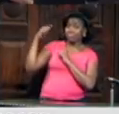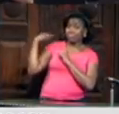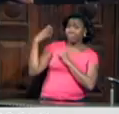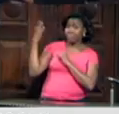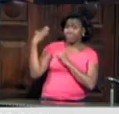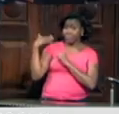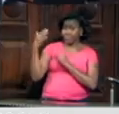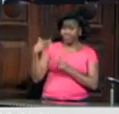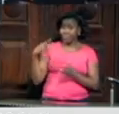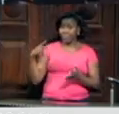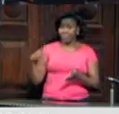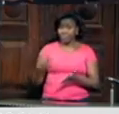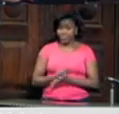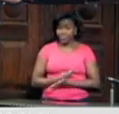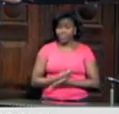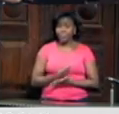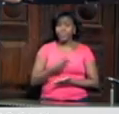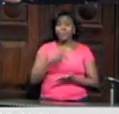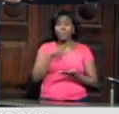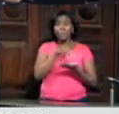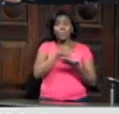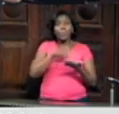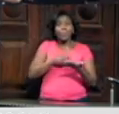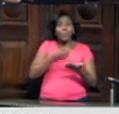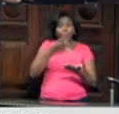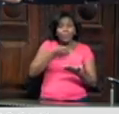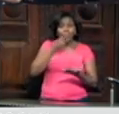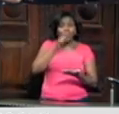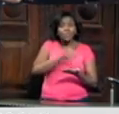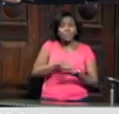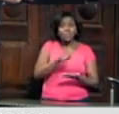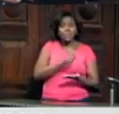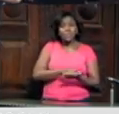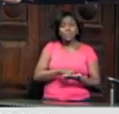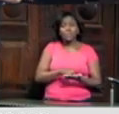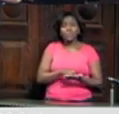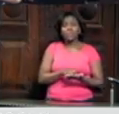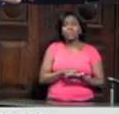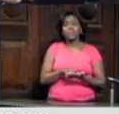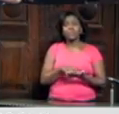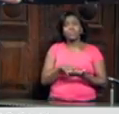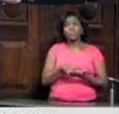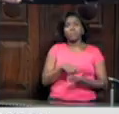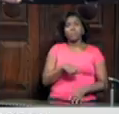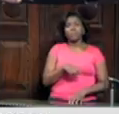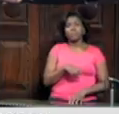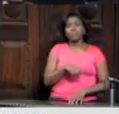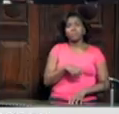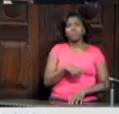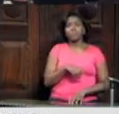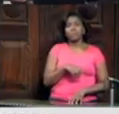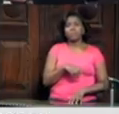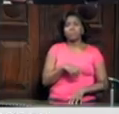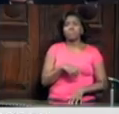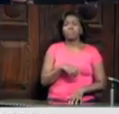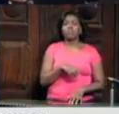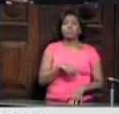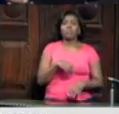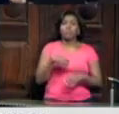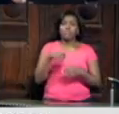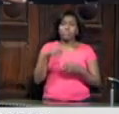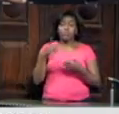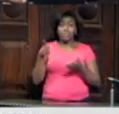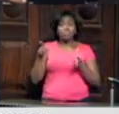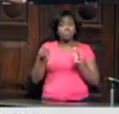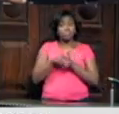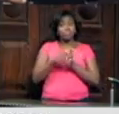é a poeta, escultora e escritora e grande figura, a nova